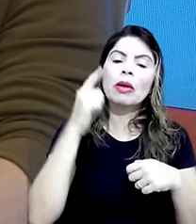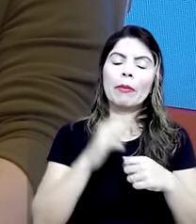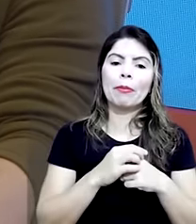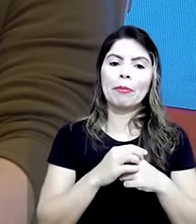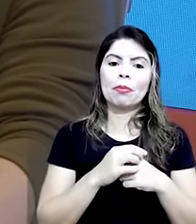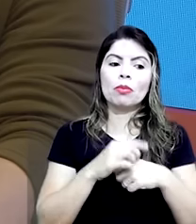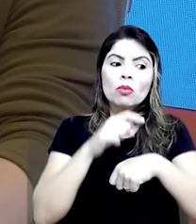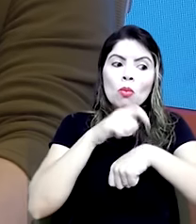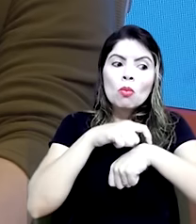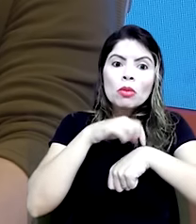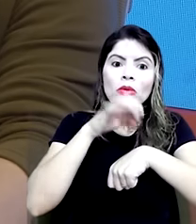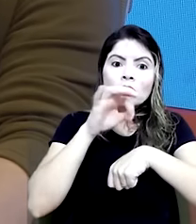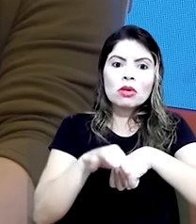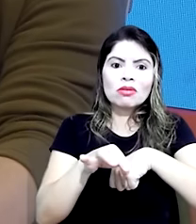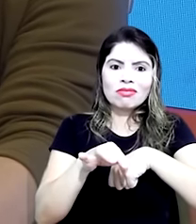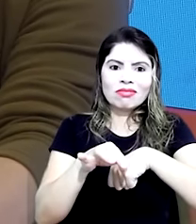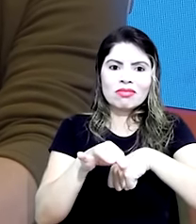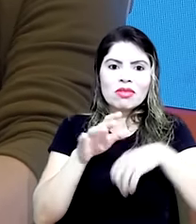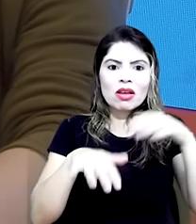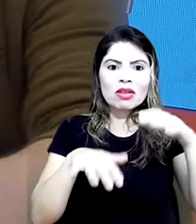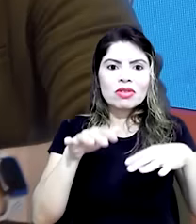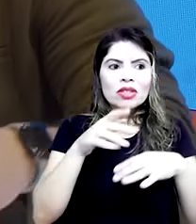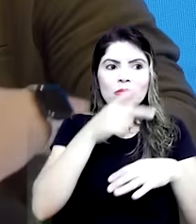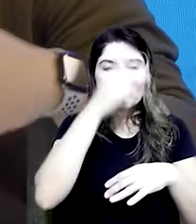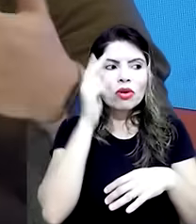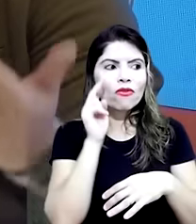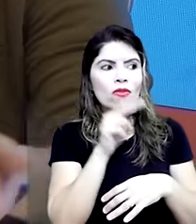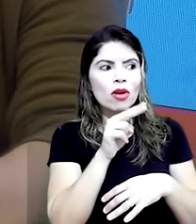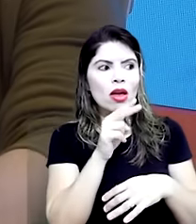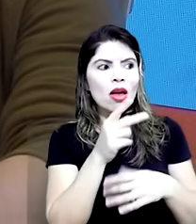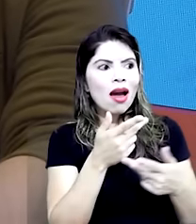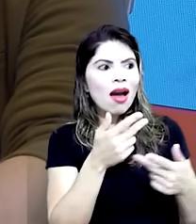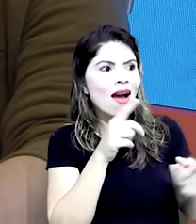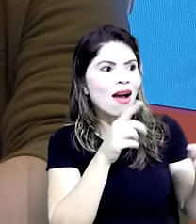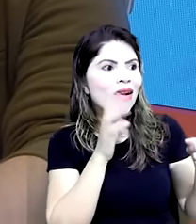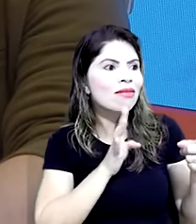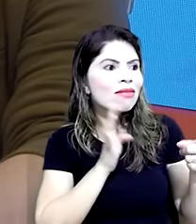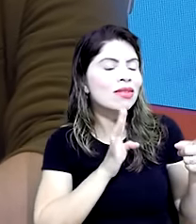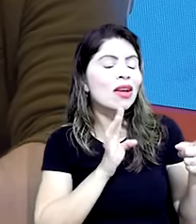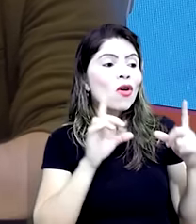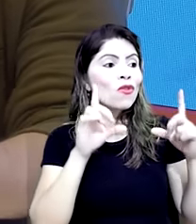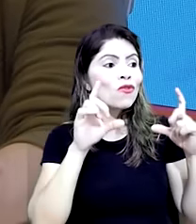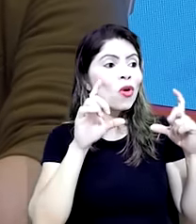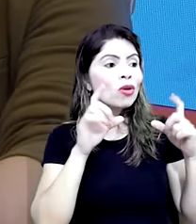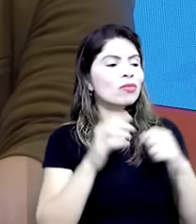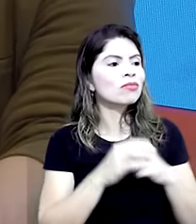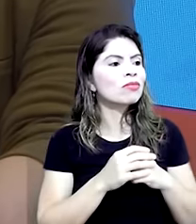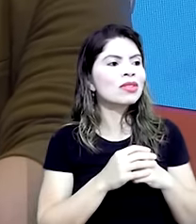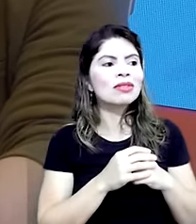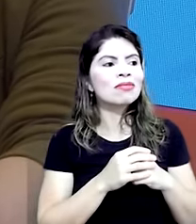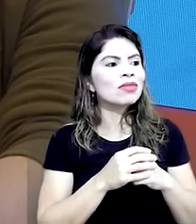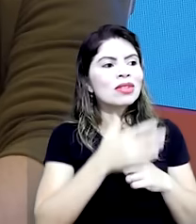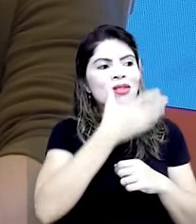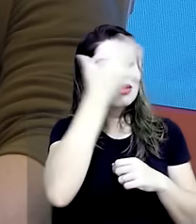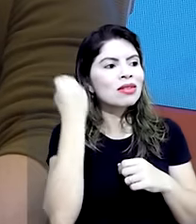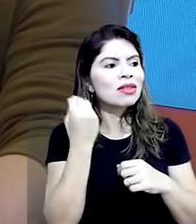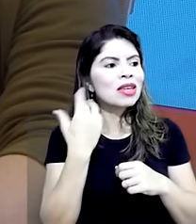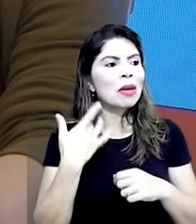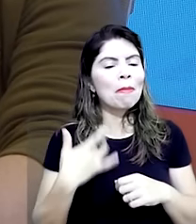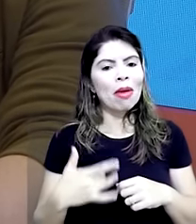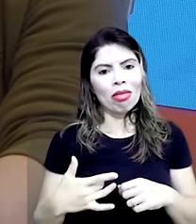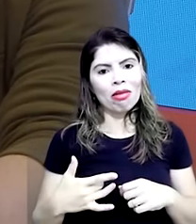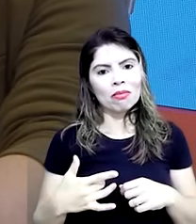momento de tirar foto porque tem muita gente que às vezes vê uma uma situação super legal de tirar foto e fala nossa nem pensei em tirar foto que pena